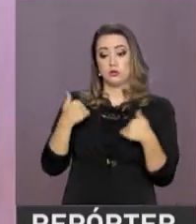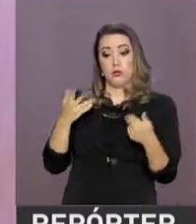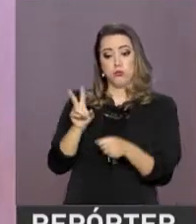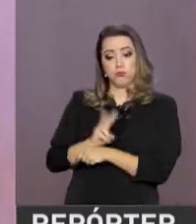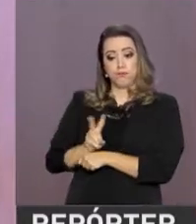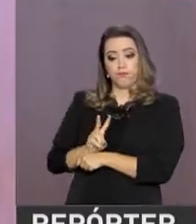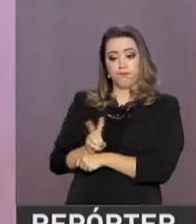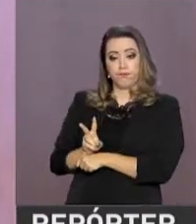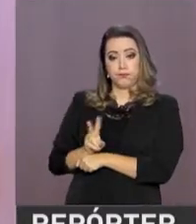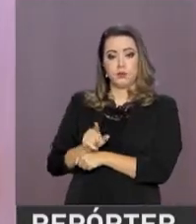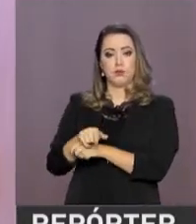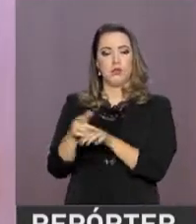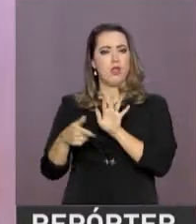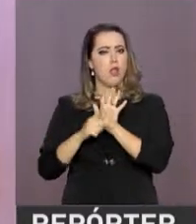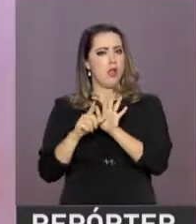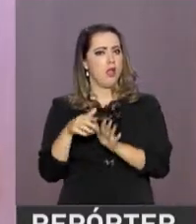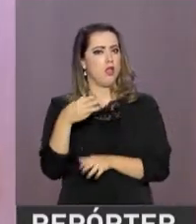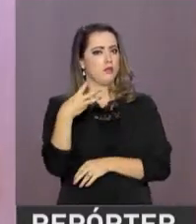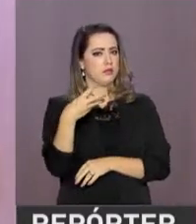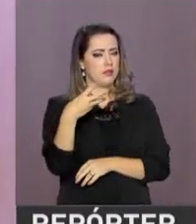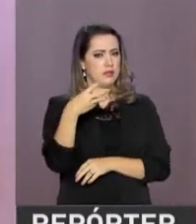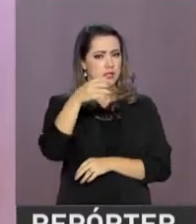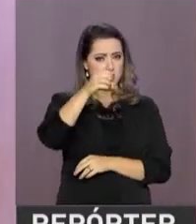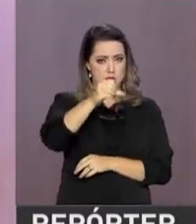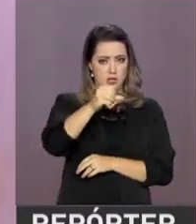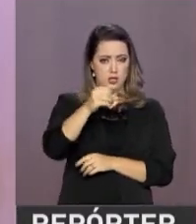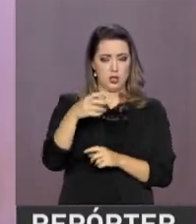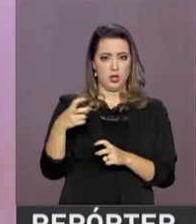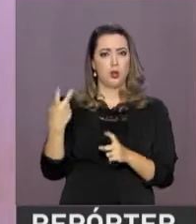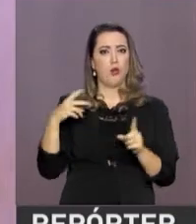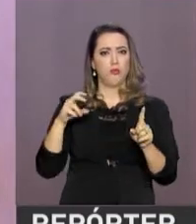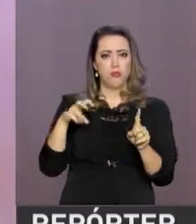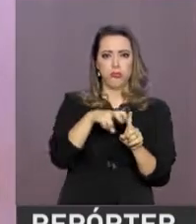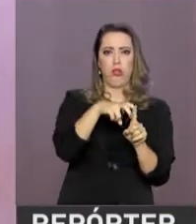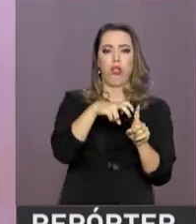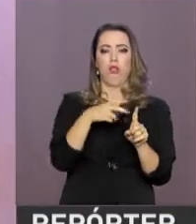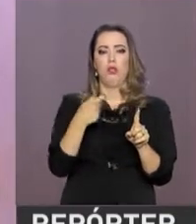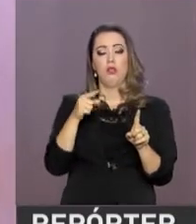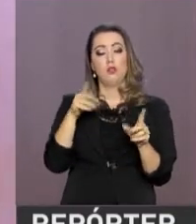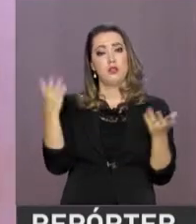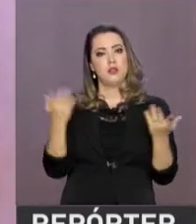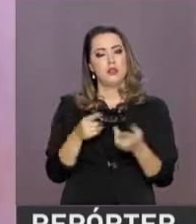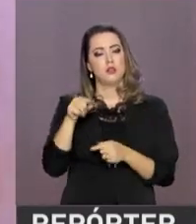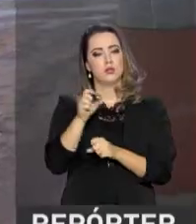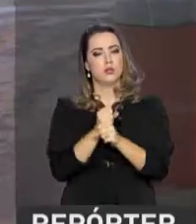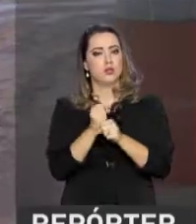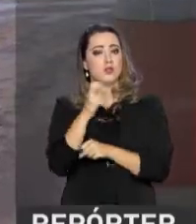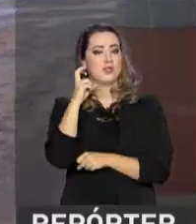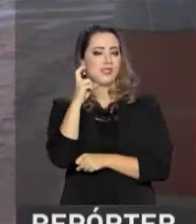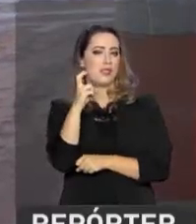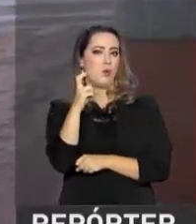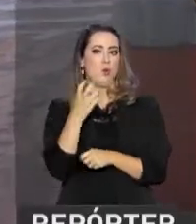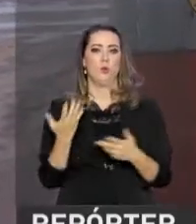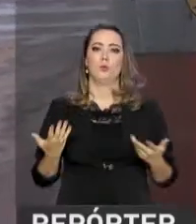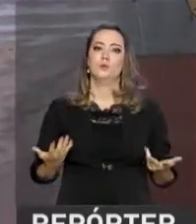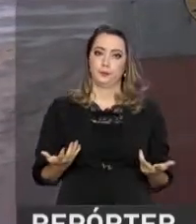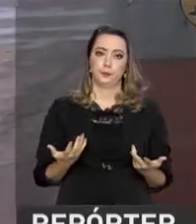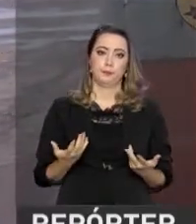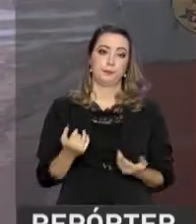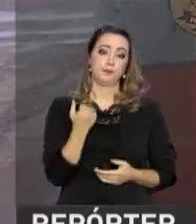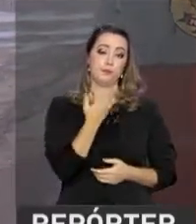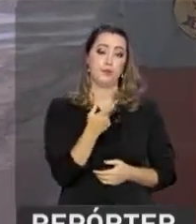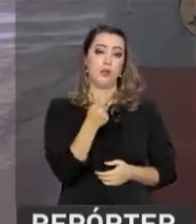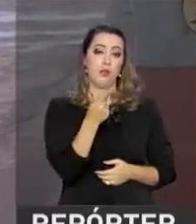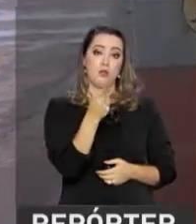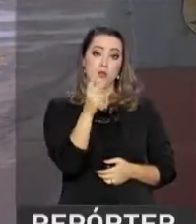é 39 acidentes e esse ano nós registramos cinco acidentes segundo a prf as